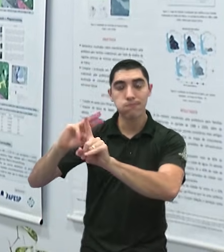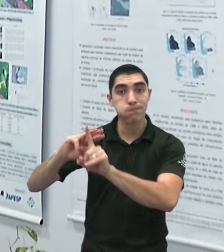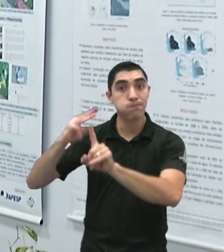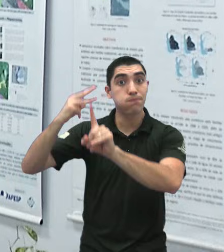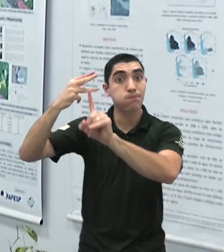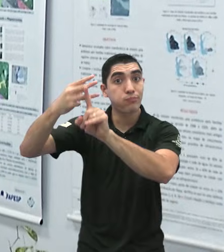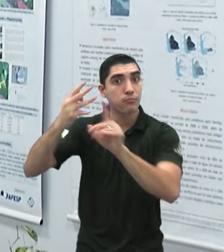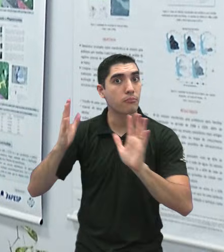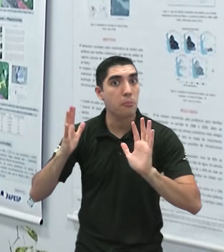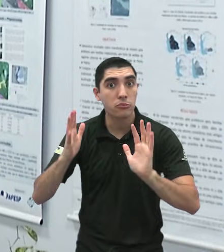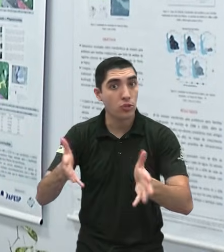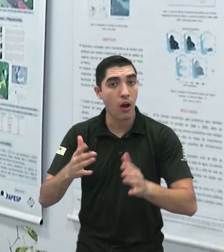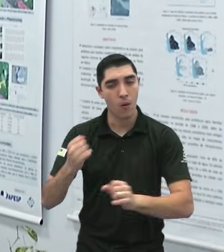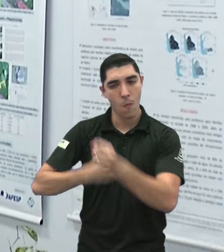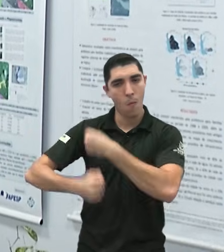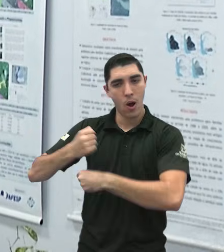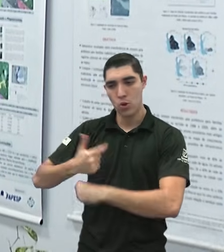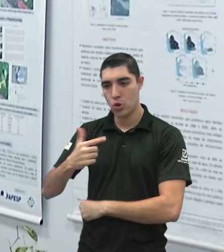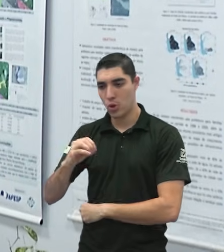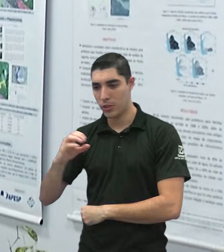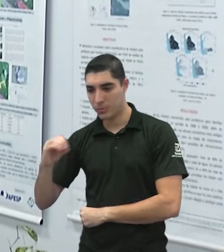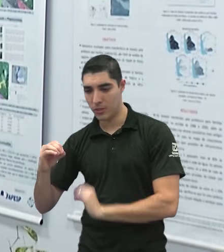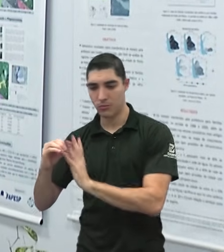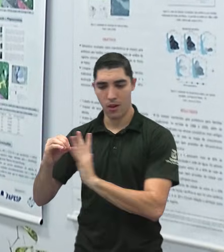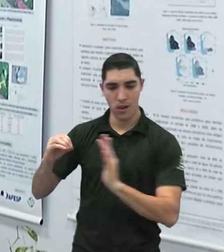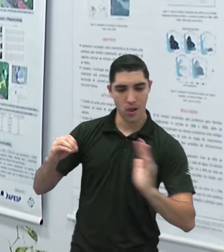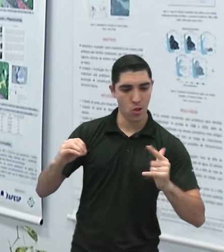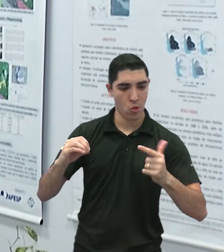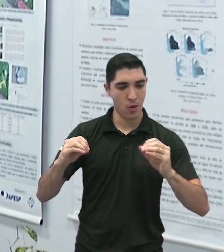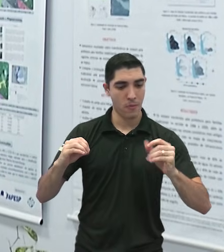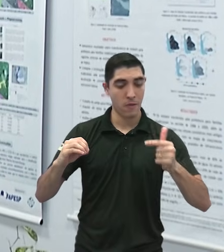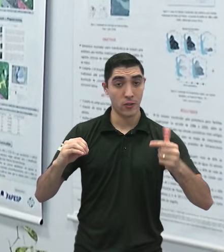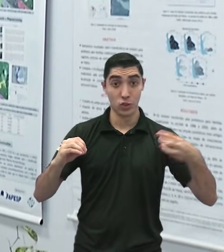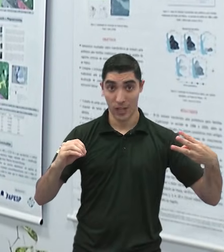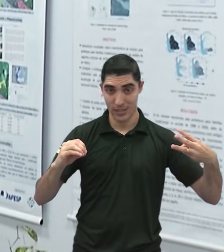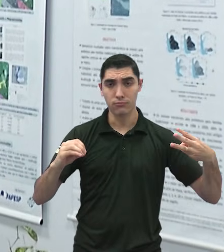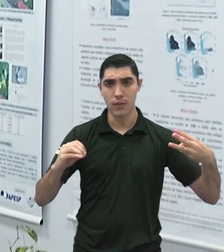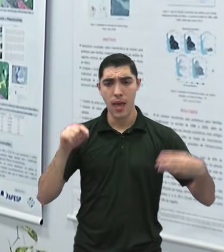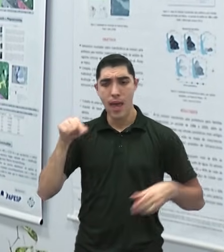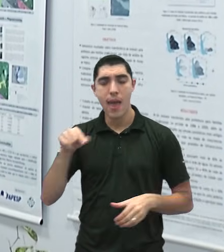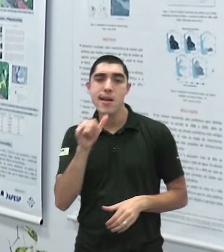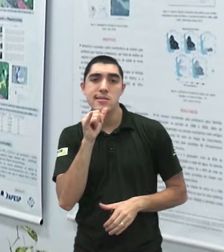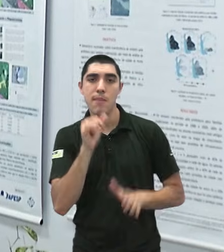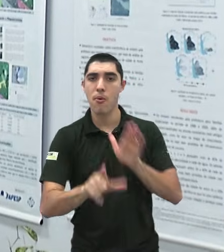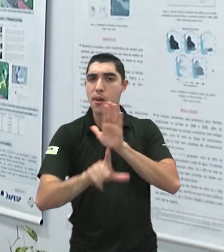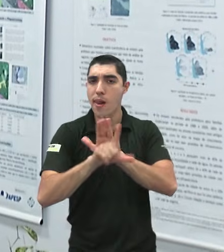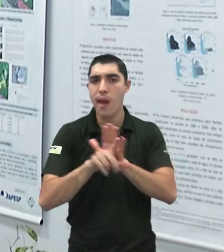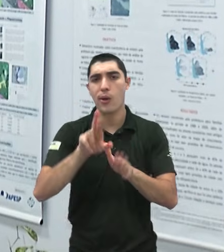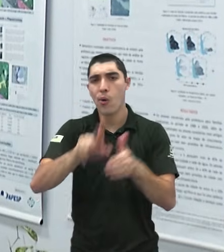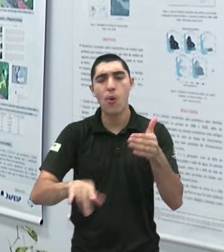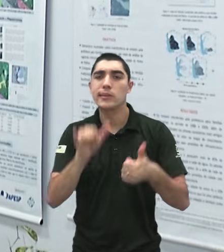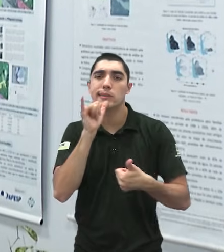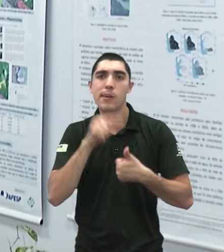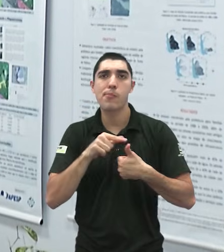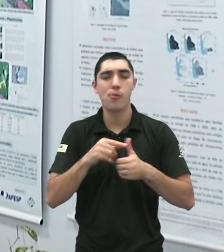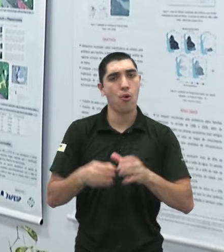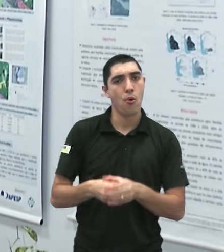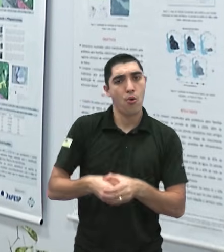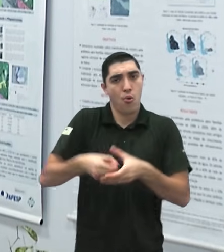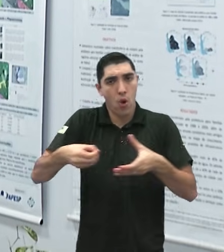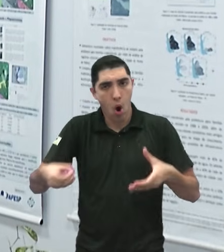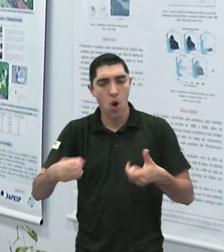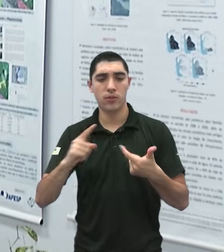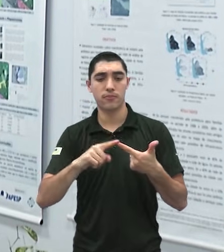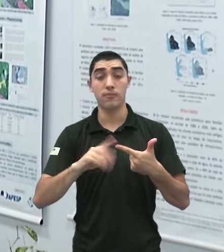triplicou entre 2000 e 2023. As políticas públicas, como cotas raciais e